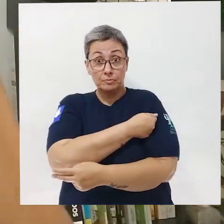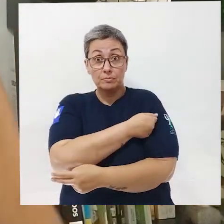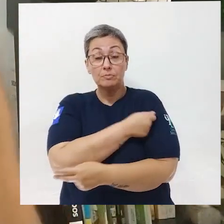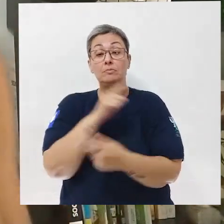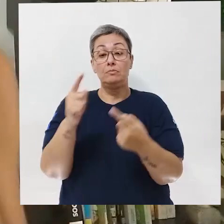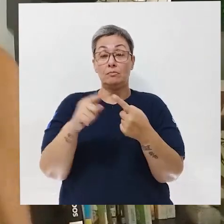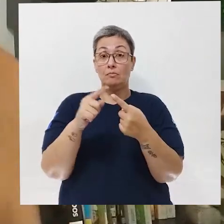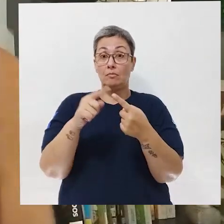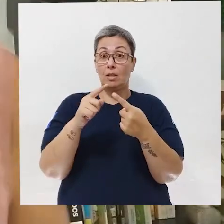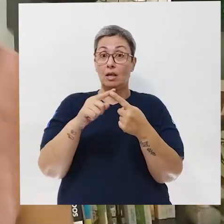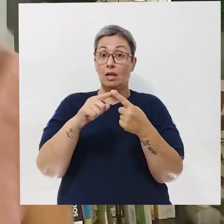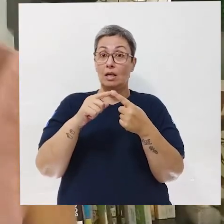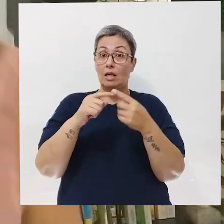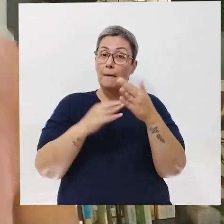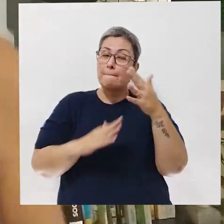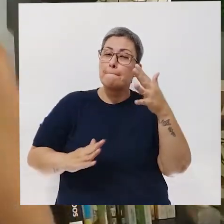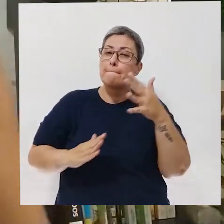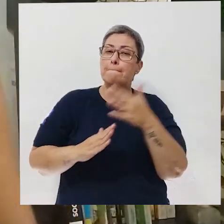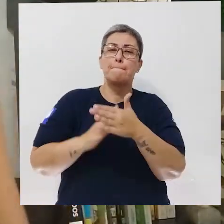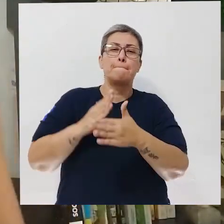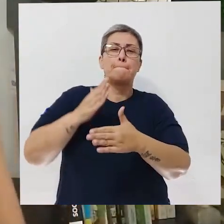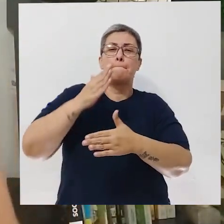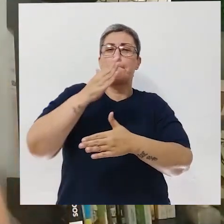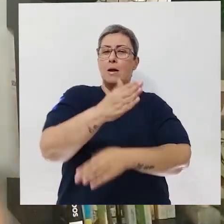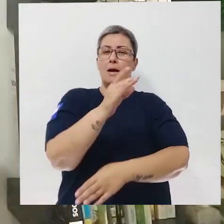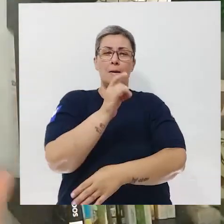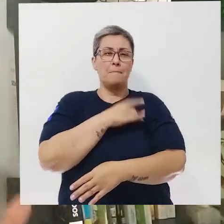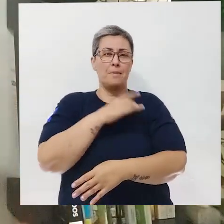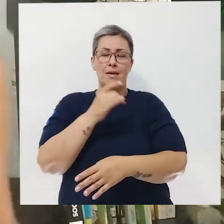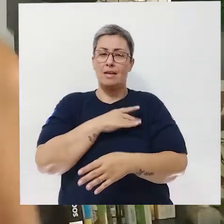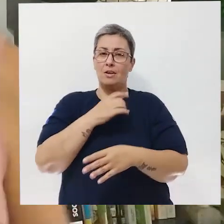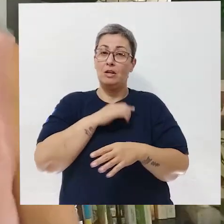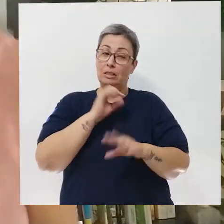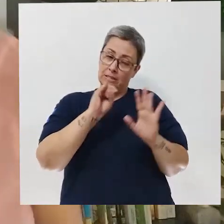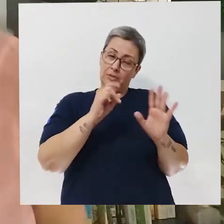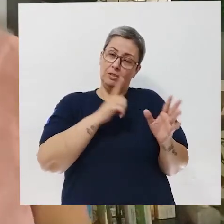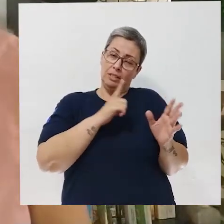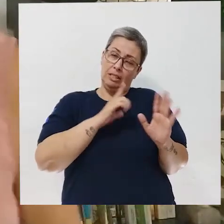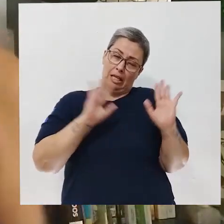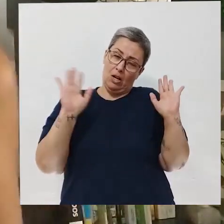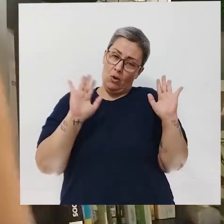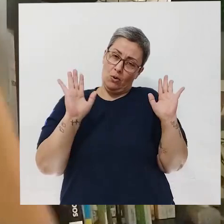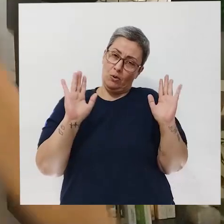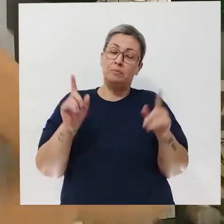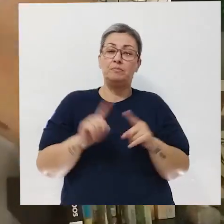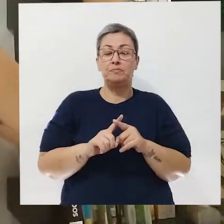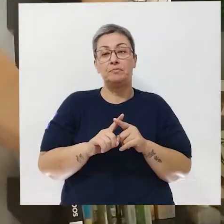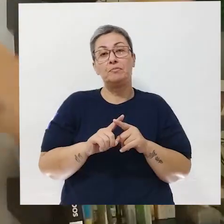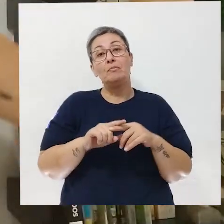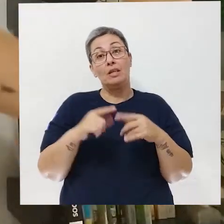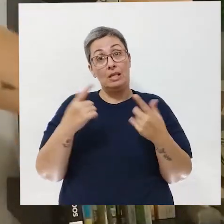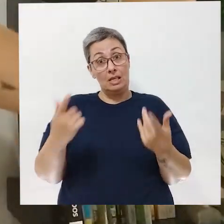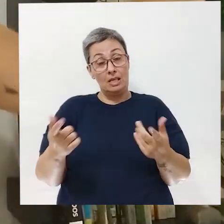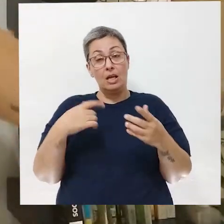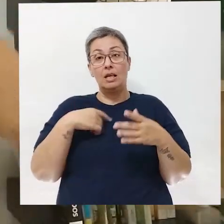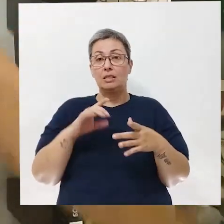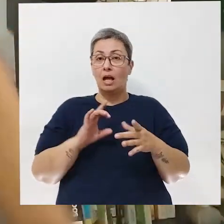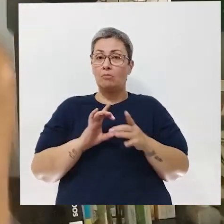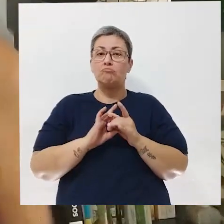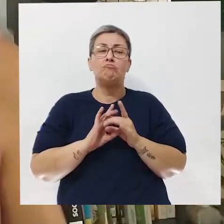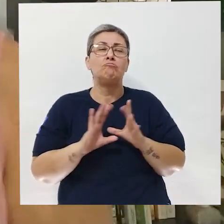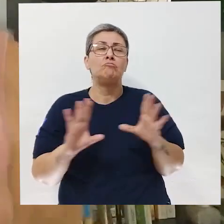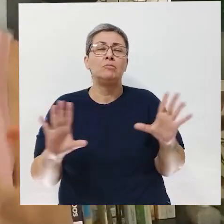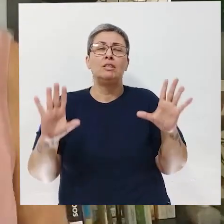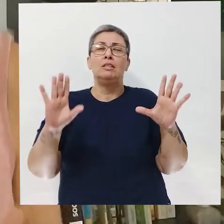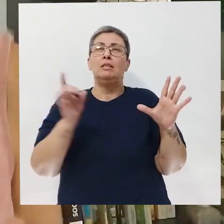primeiro, superar o medo de agulha. Isso é se você tiver, né? Com certeza. Então, liberte-se do medo da